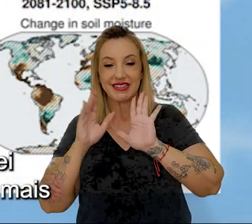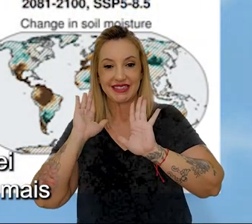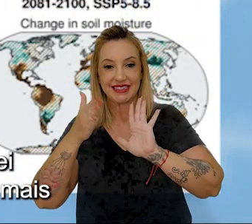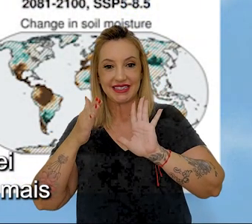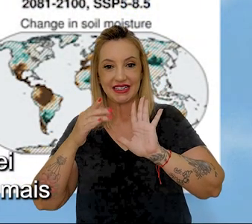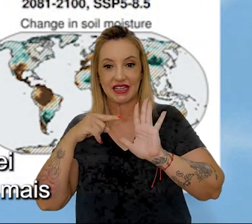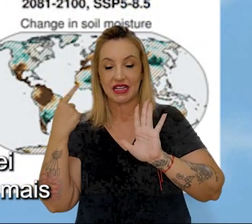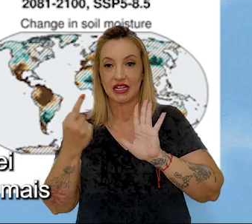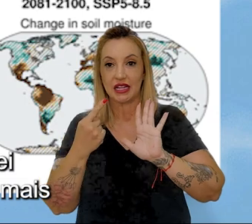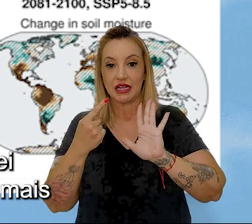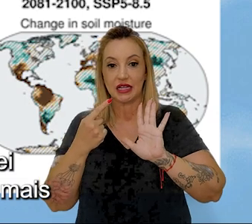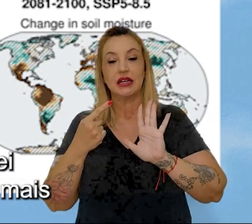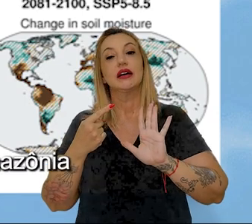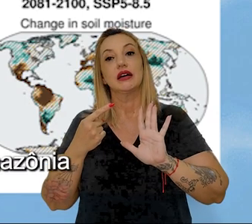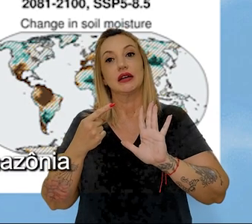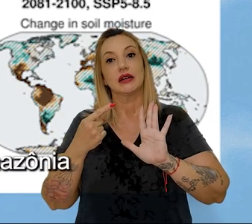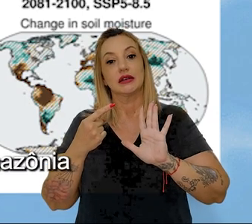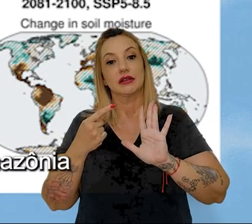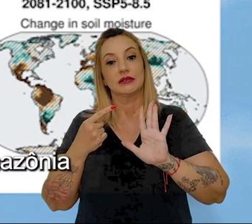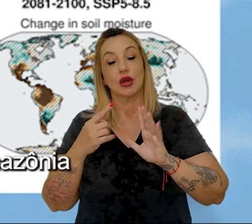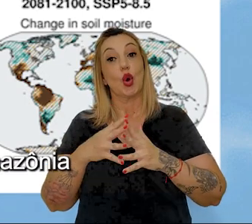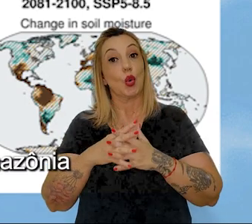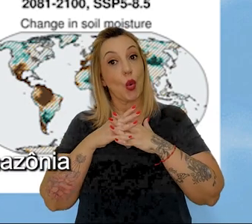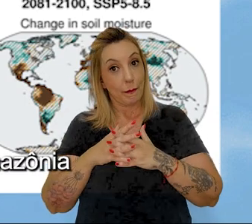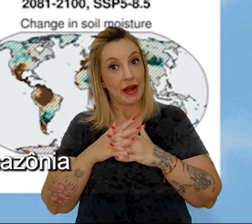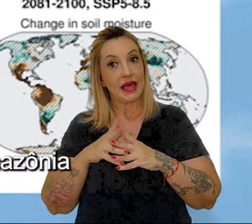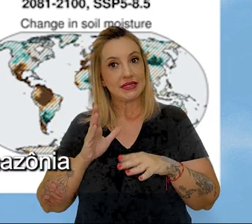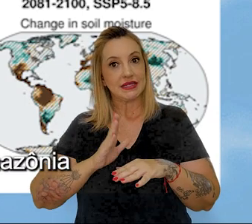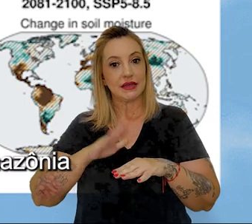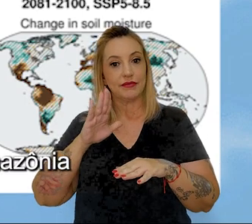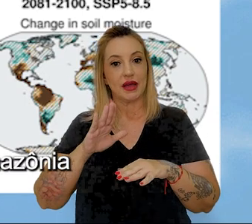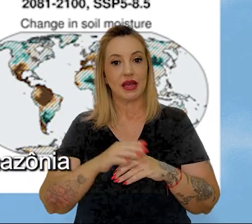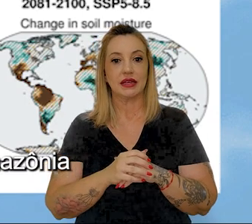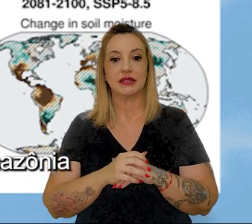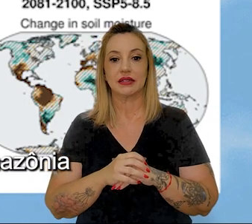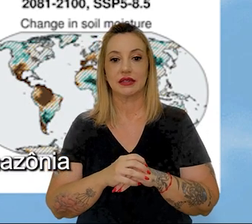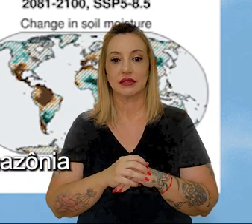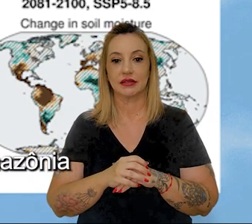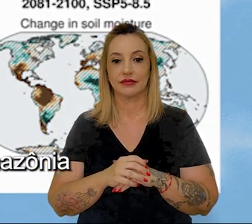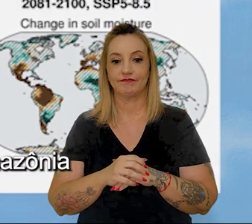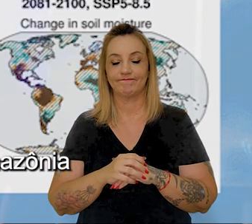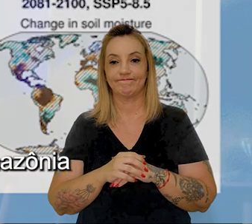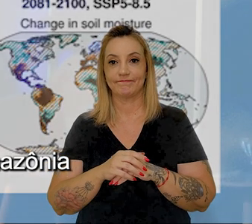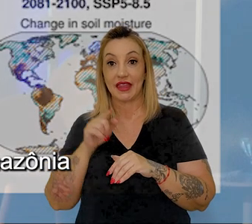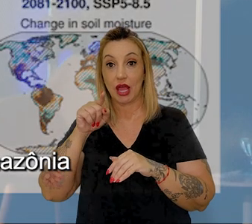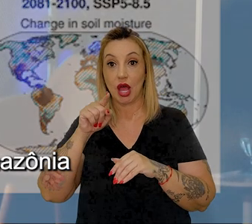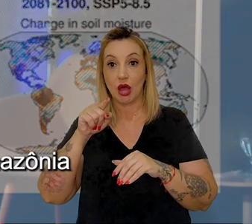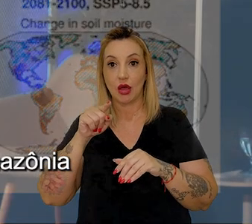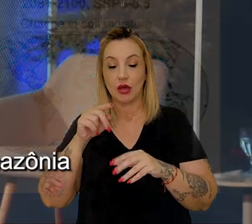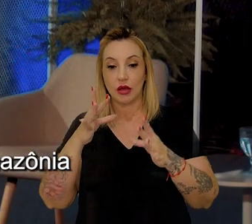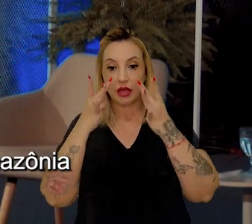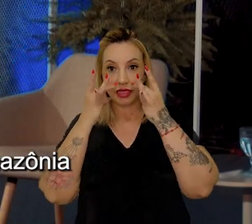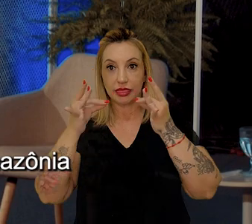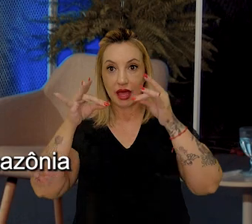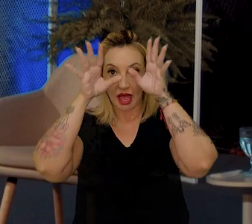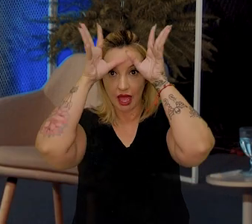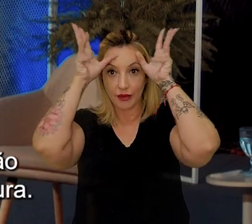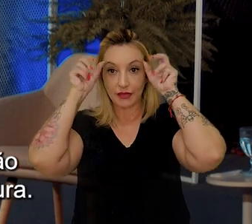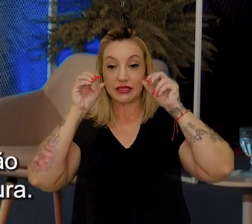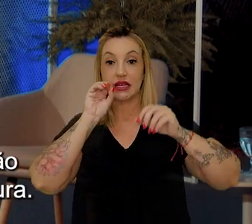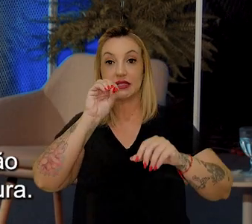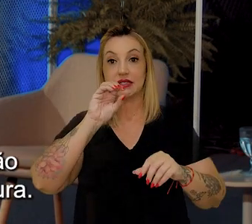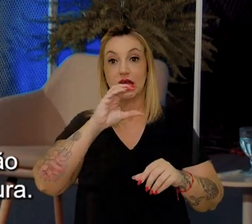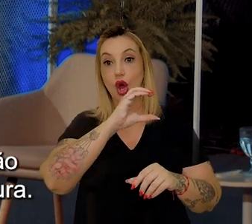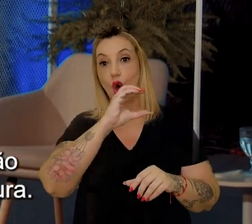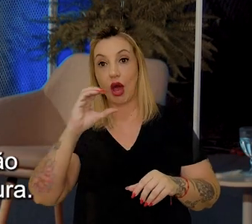situação aqui é bastante mais mais complexa é um nessa área da Amazônia e área do centro-oeste